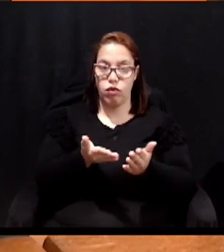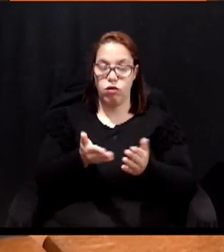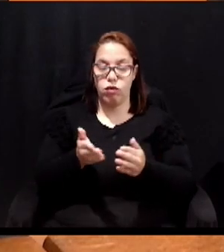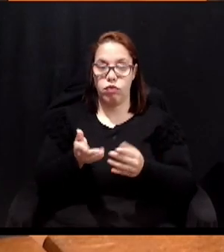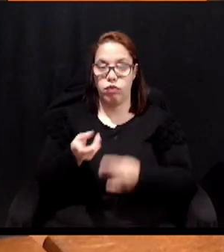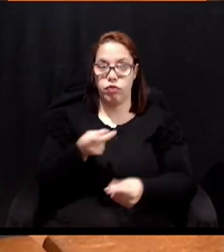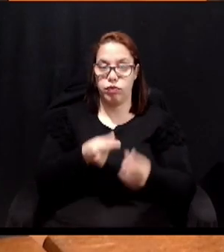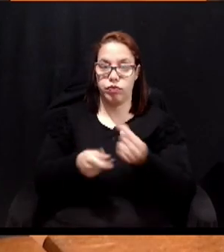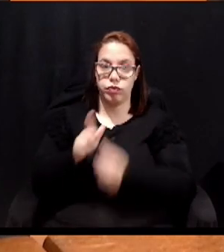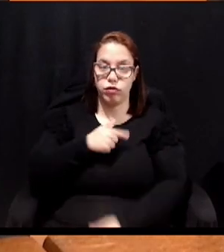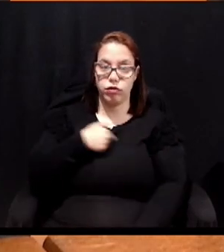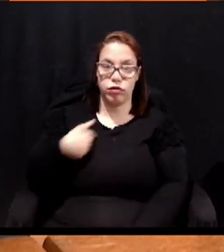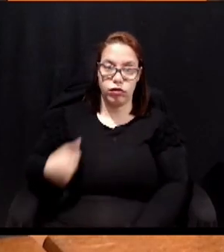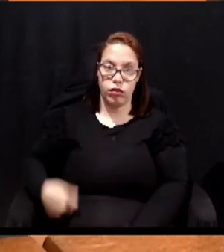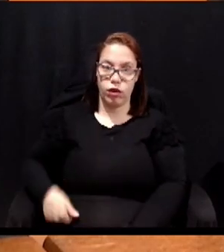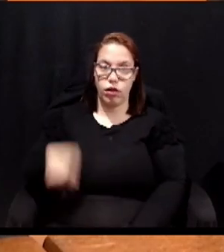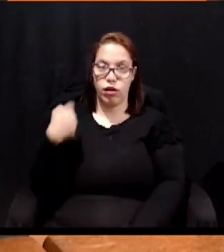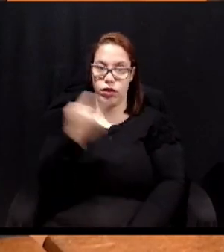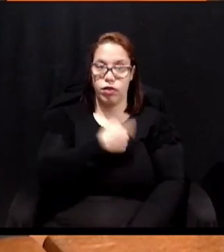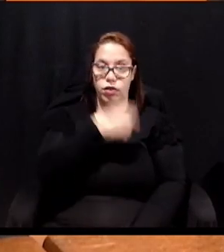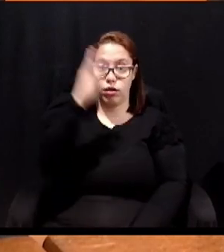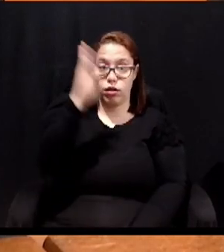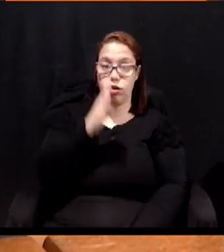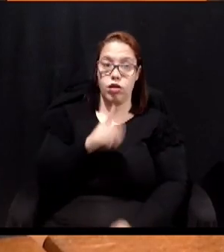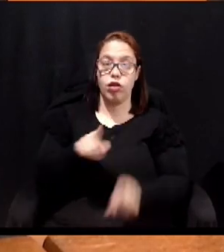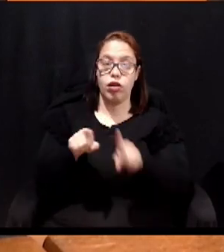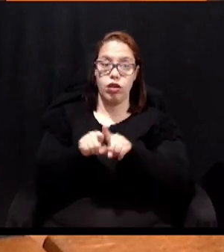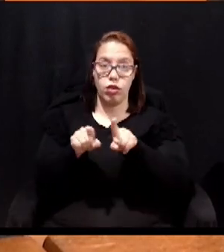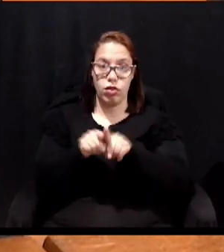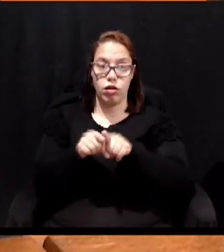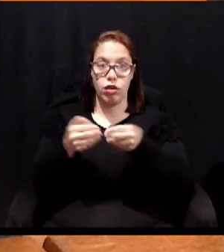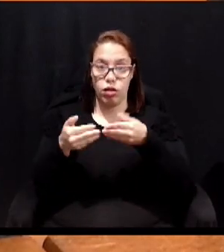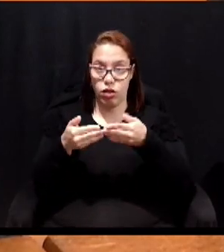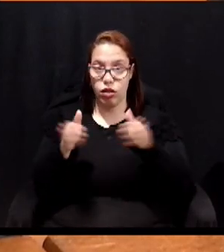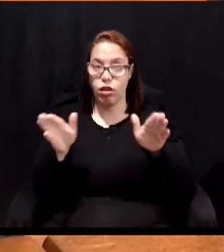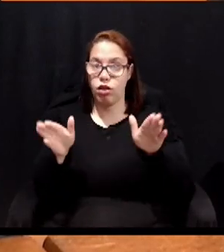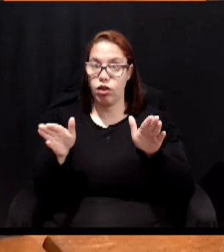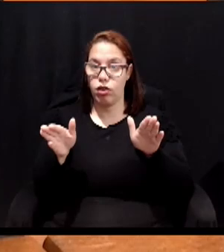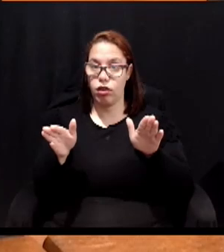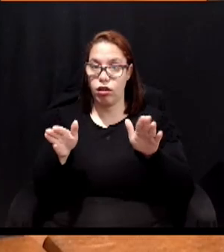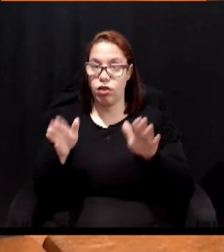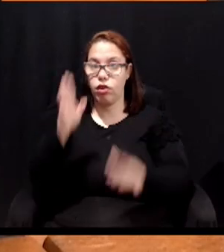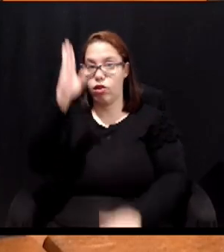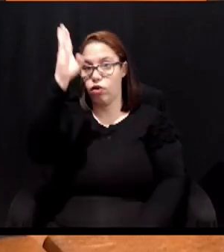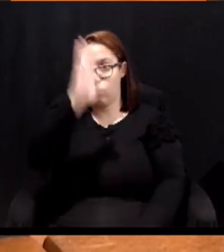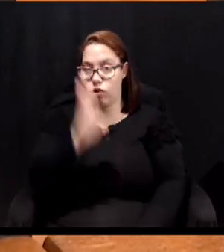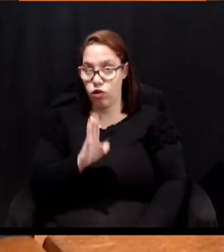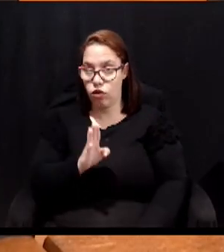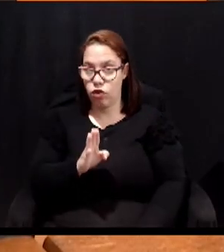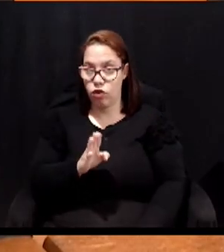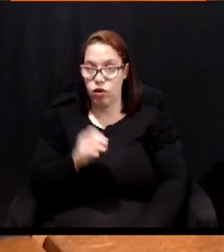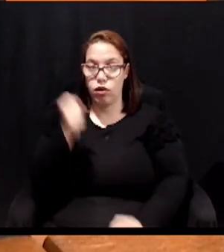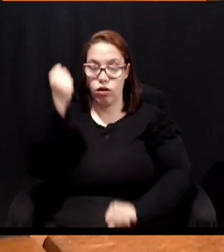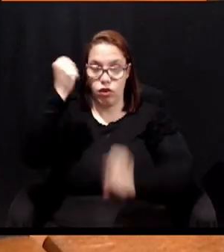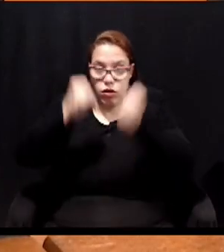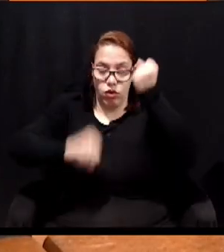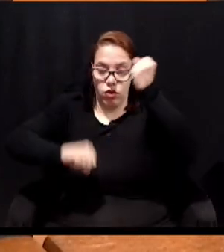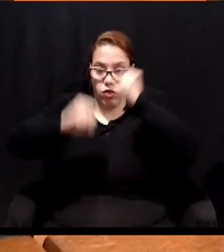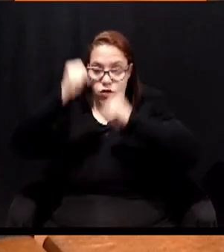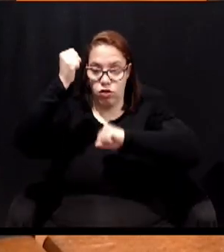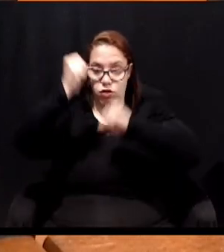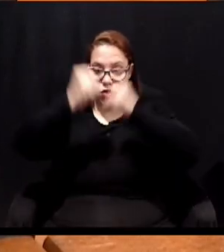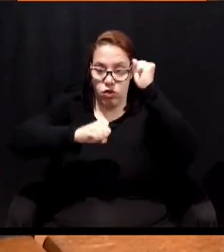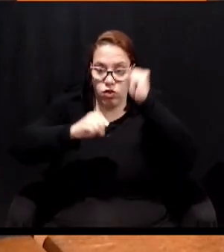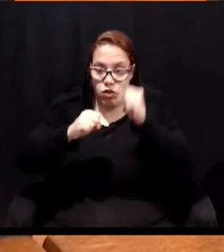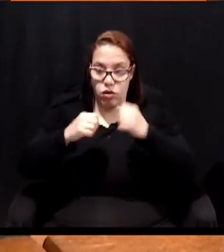nós, brasileiros, vamos ver. Mas ela também está aberta ao brasileiro, o industrial brasileiro do setor de